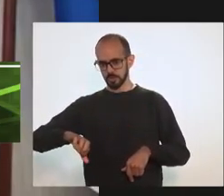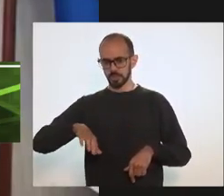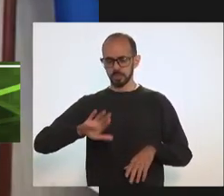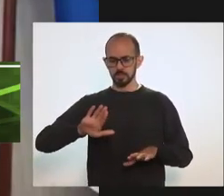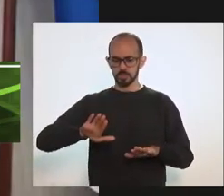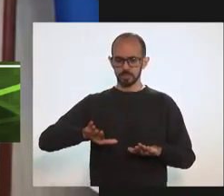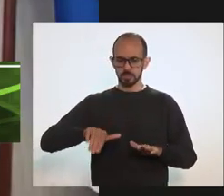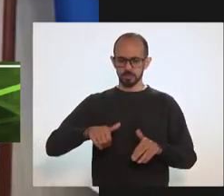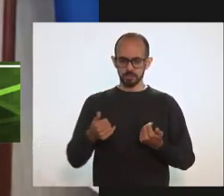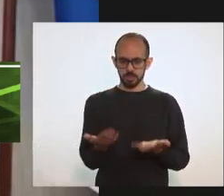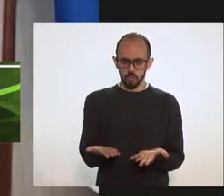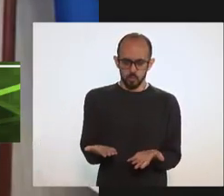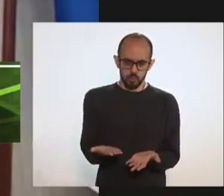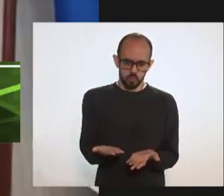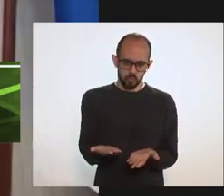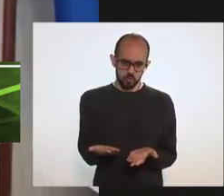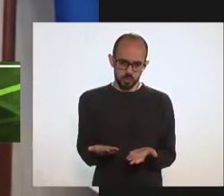deputado Rosenberg